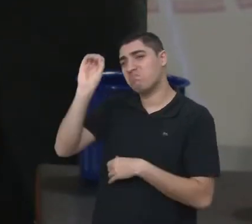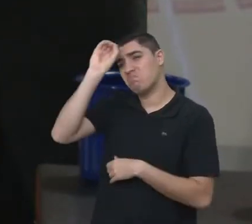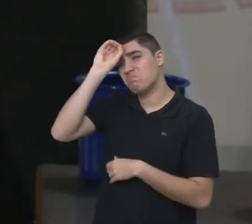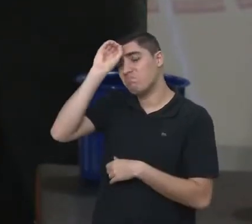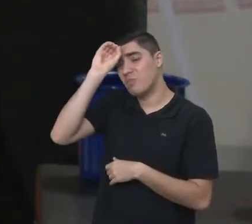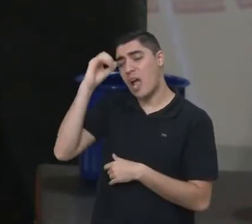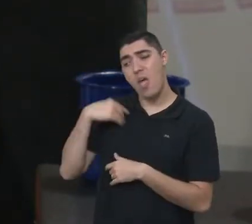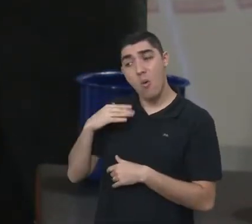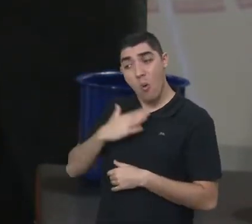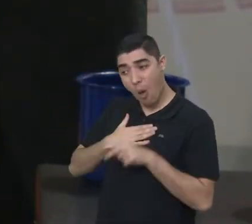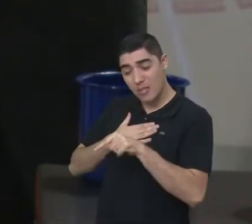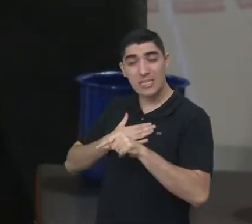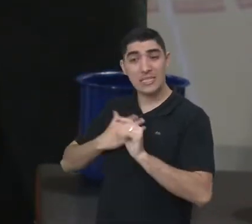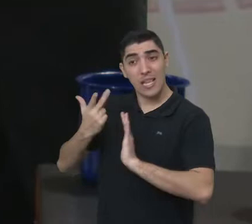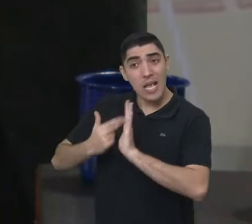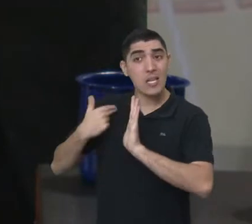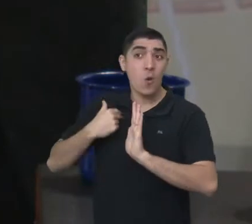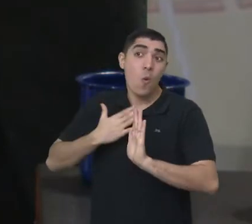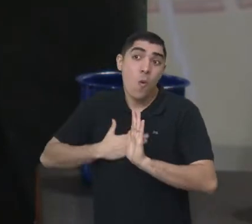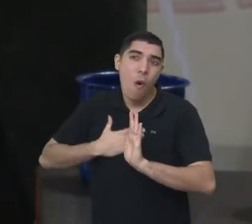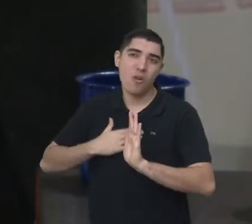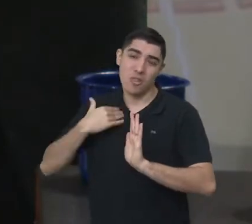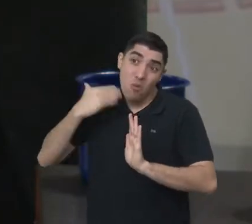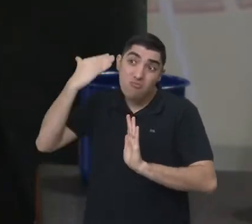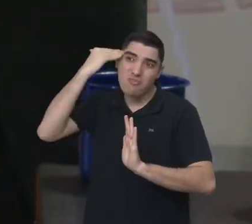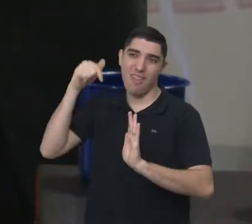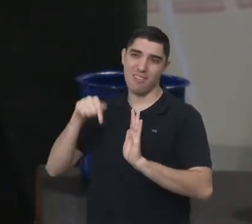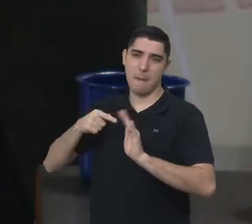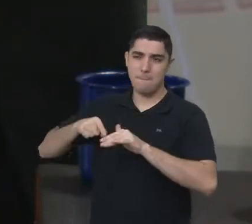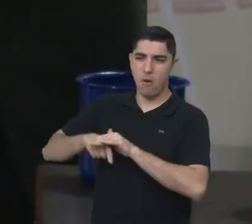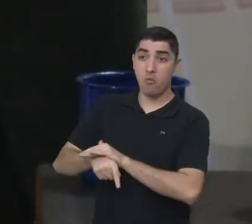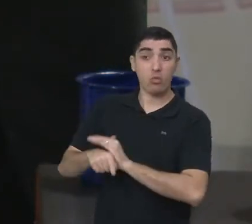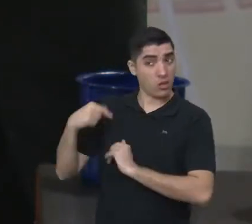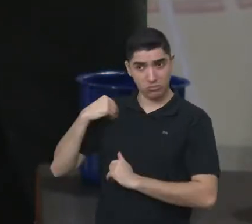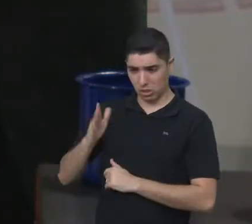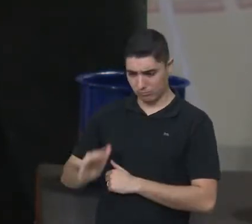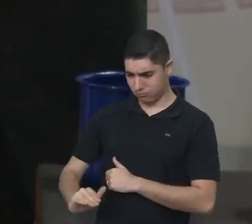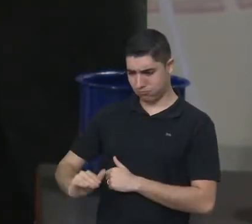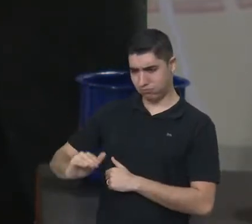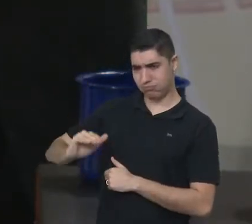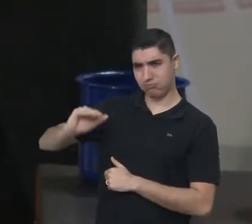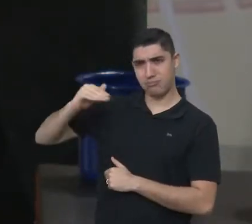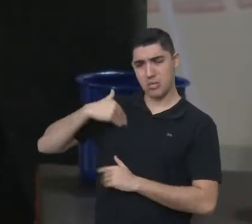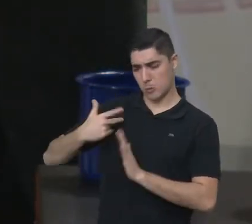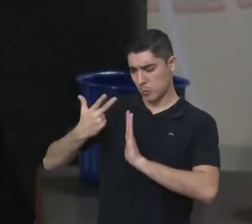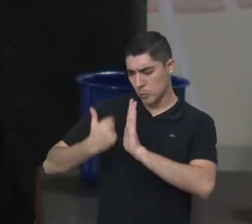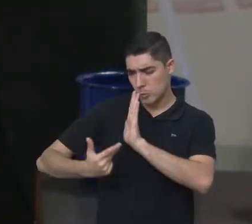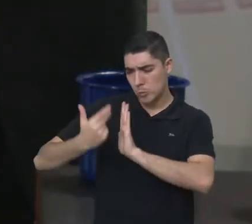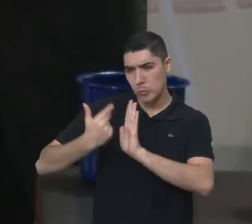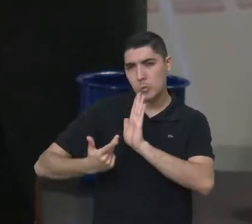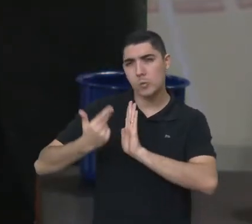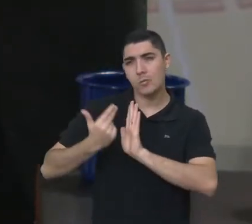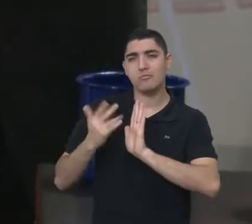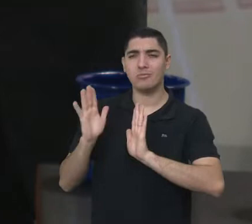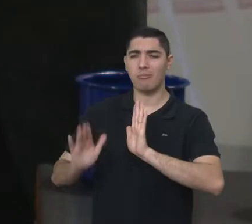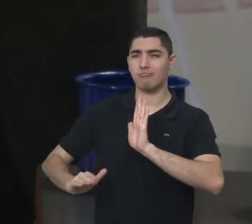E como desde pequena fazendo isso, assim, sabe, desde criança desenhando,